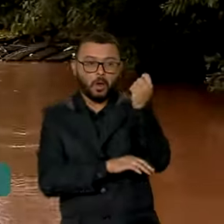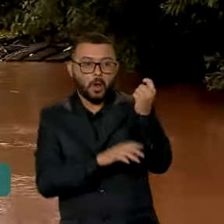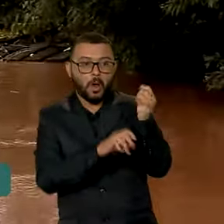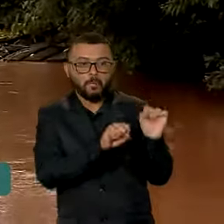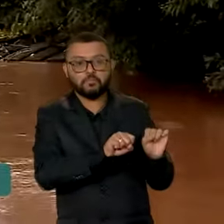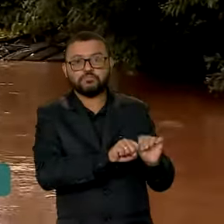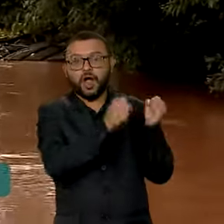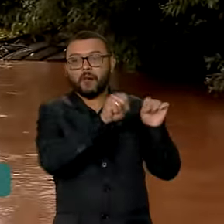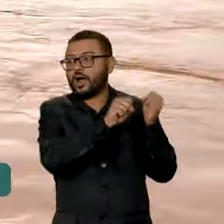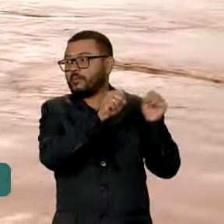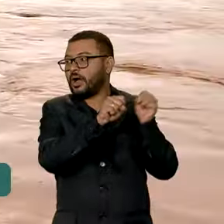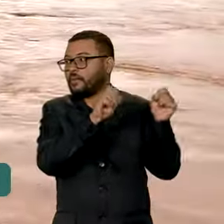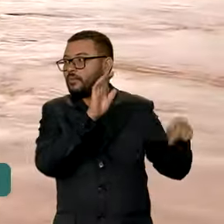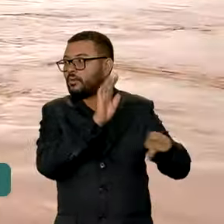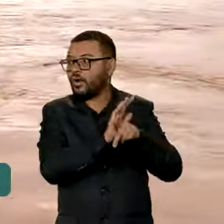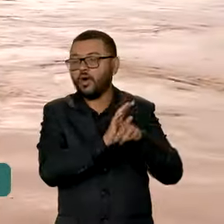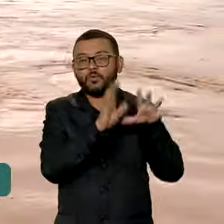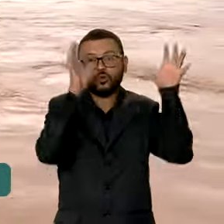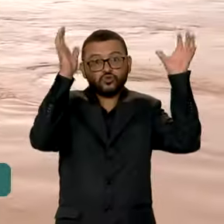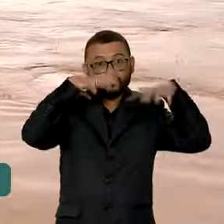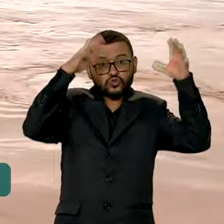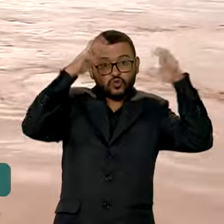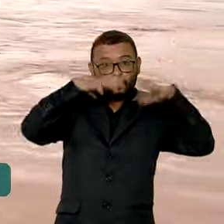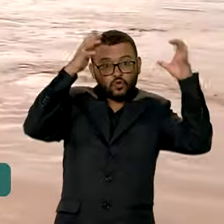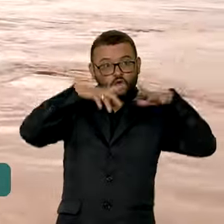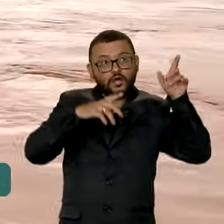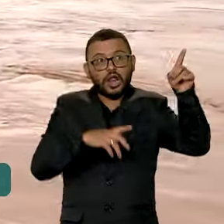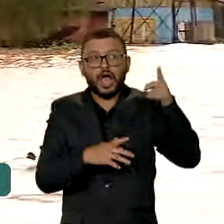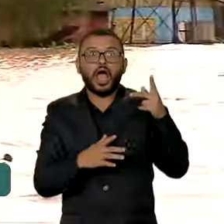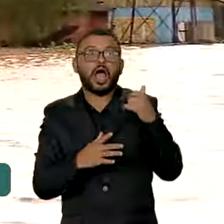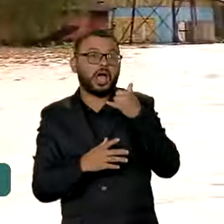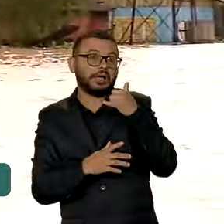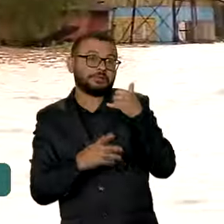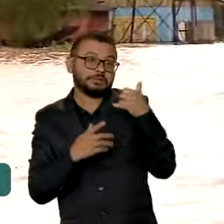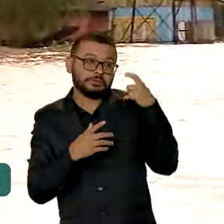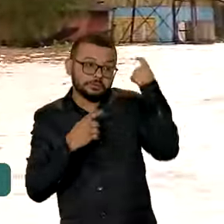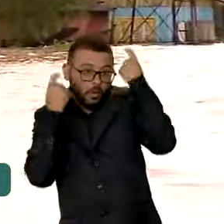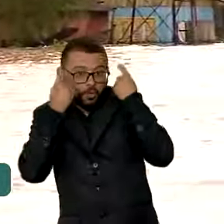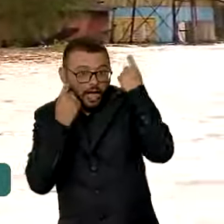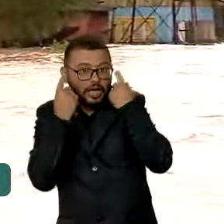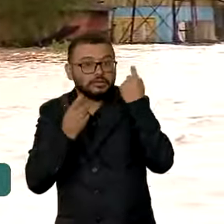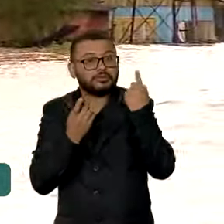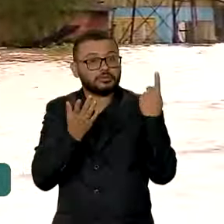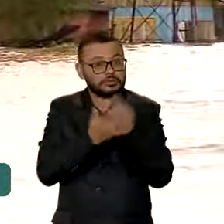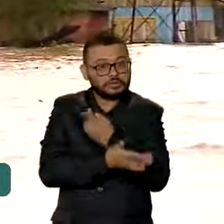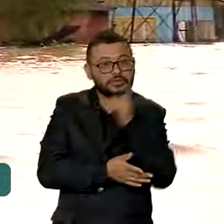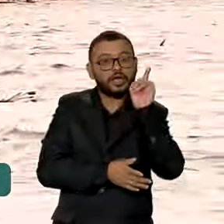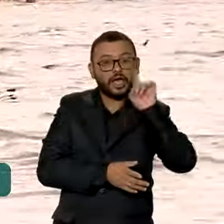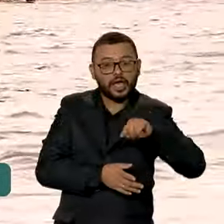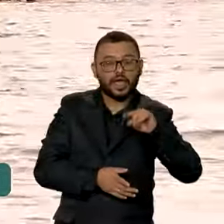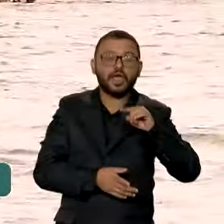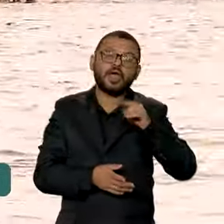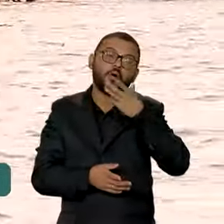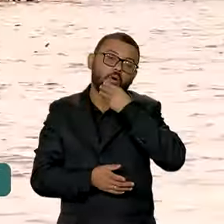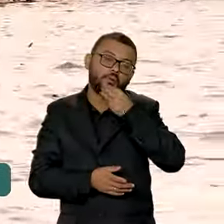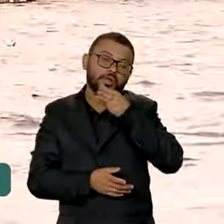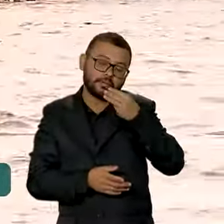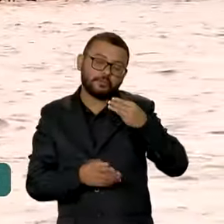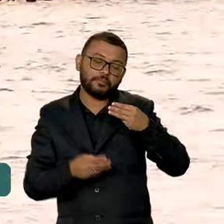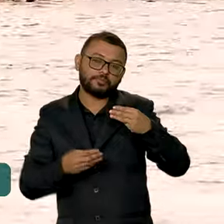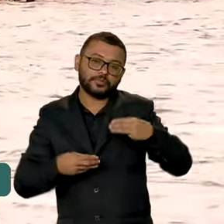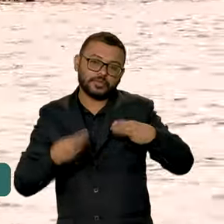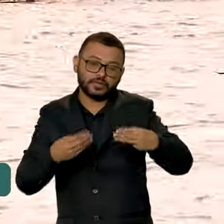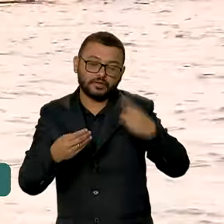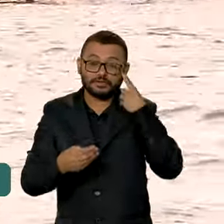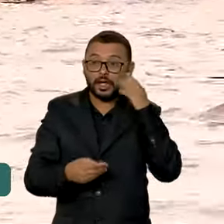estragos causados pelas chuvas intensas no final de abril, preocupa. Mas, segundo o secretário executivo da pasta, as medidas tomadas